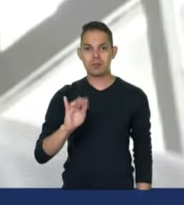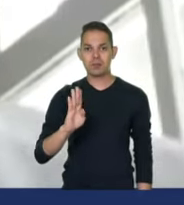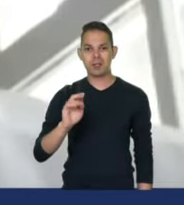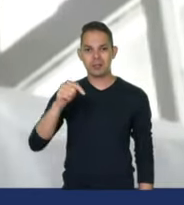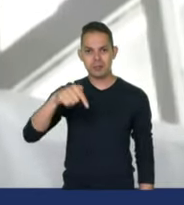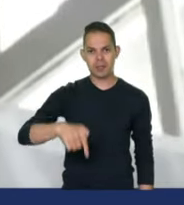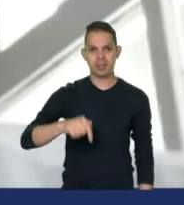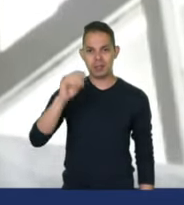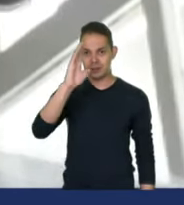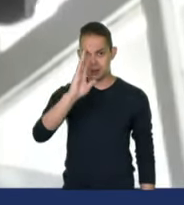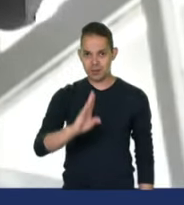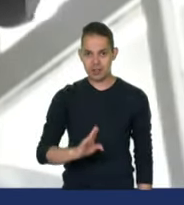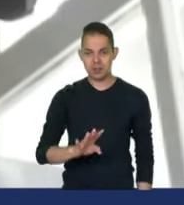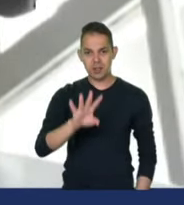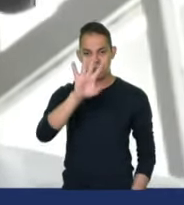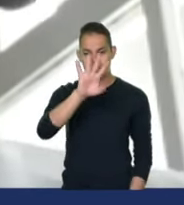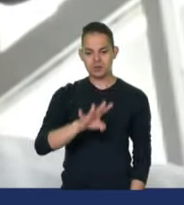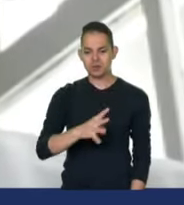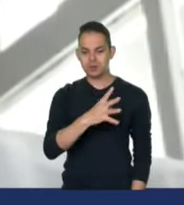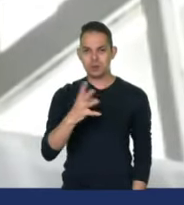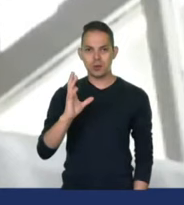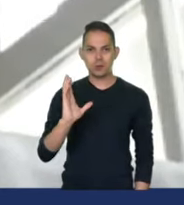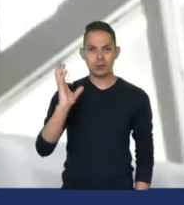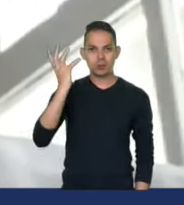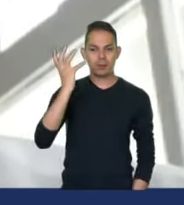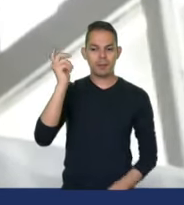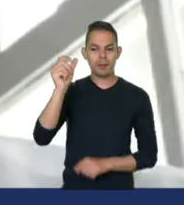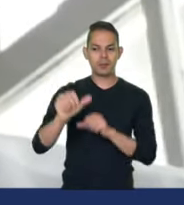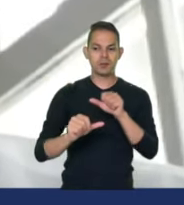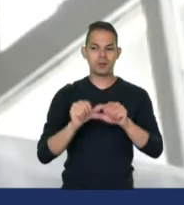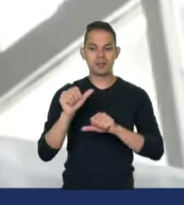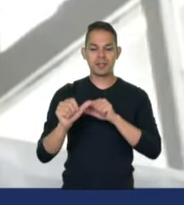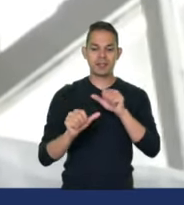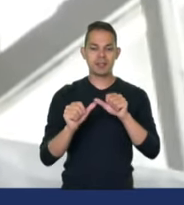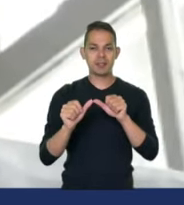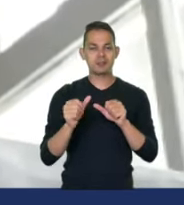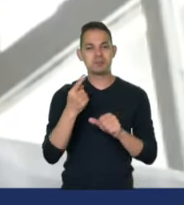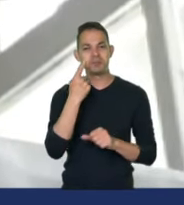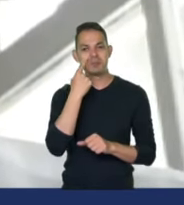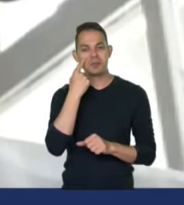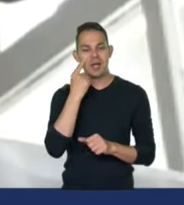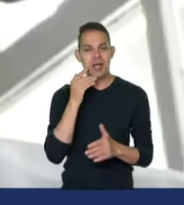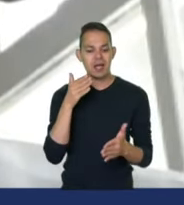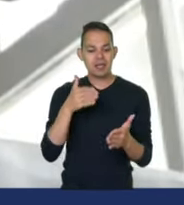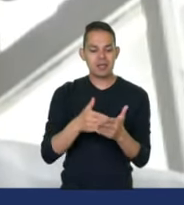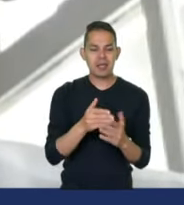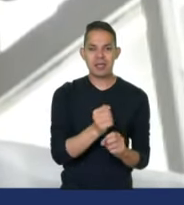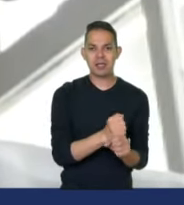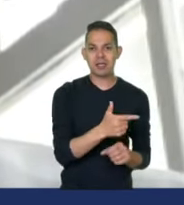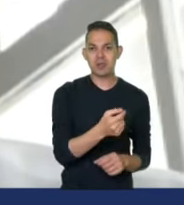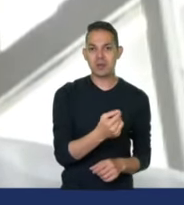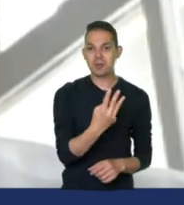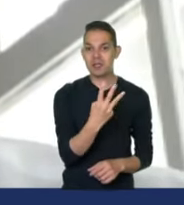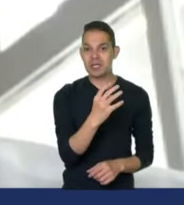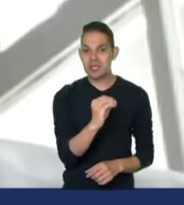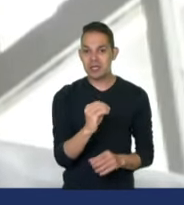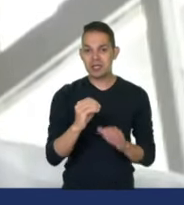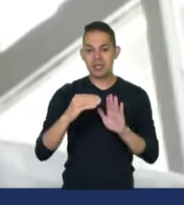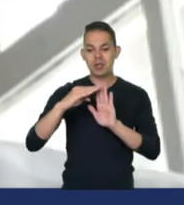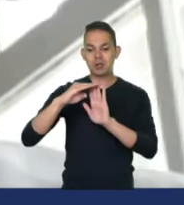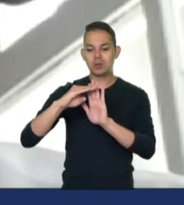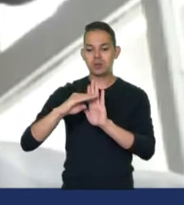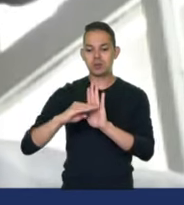o painel brasileiro sobre mudanças climáticas, estima-se que até 2030 haverá uma redução de cerca de 11